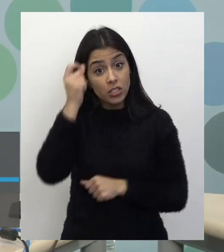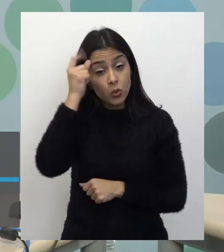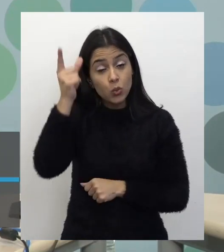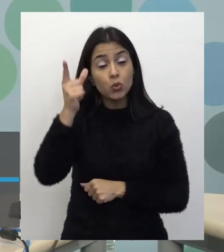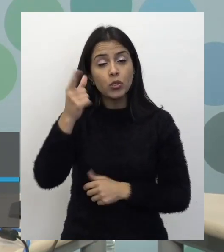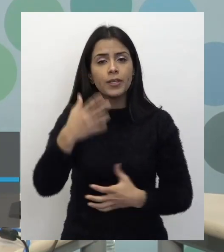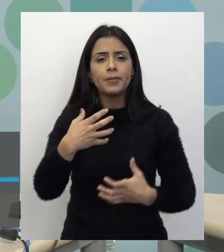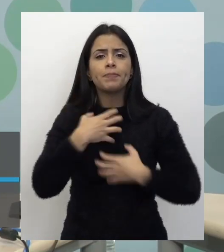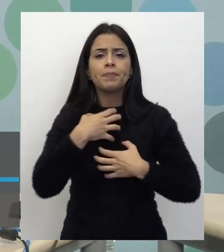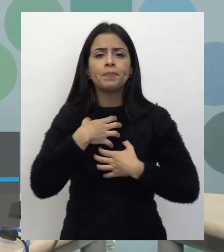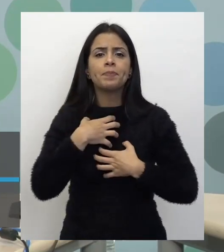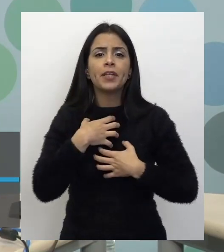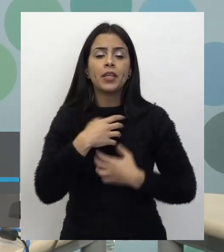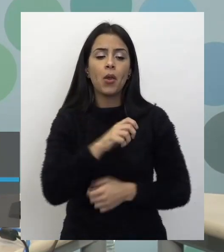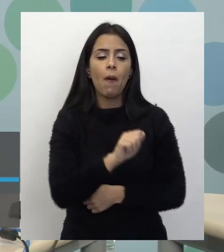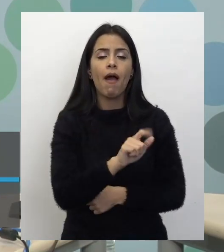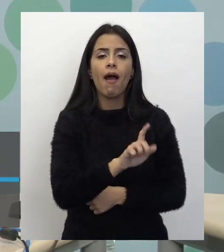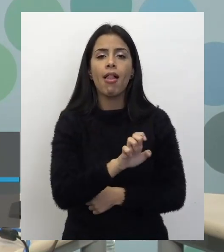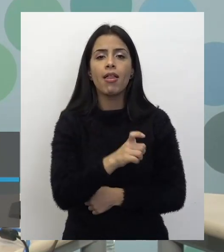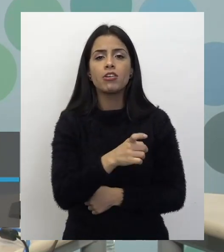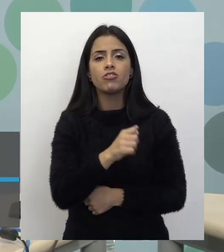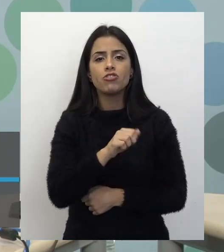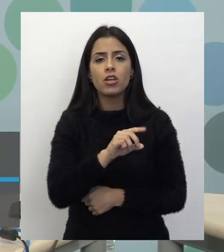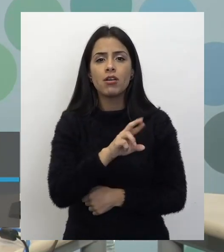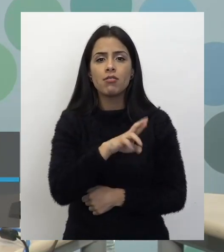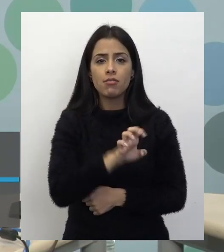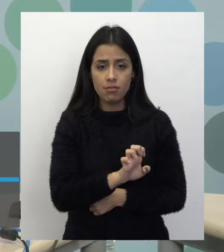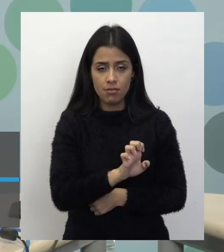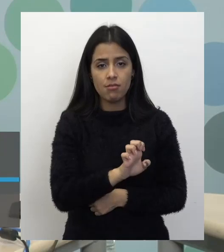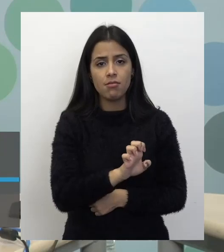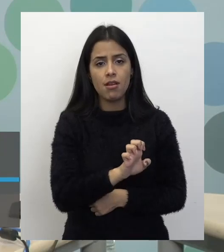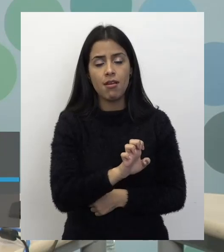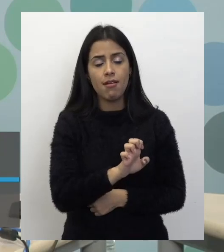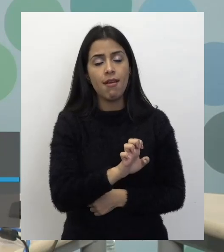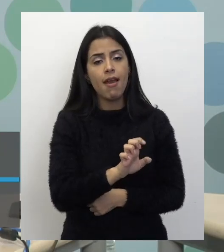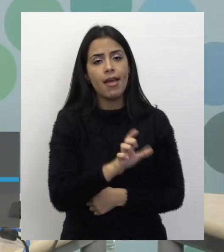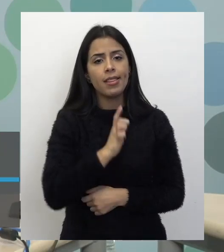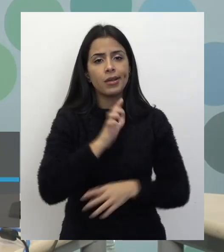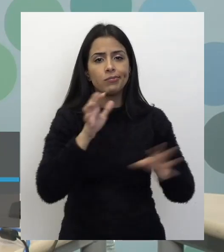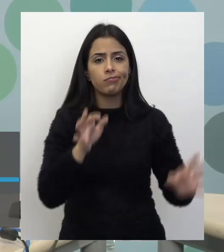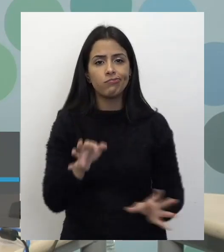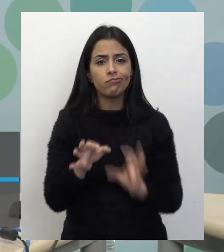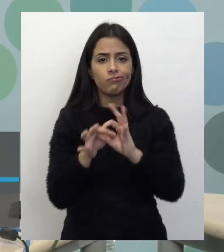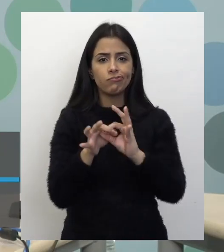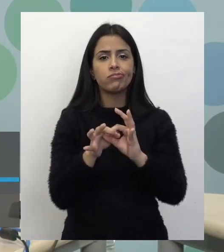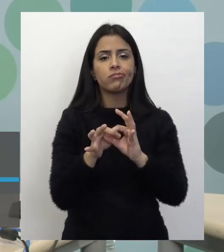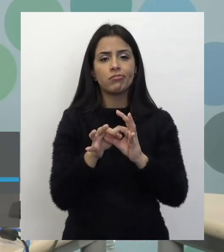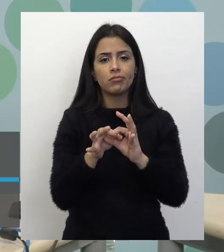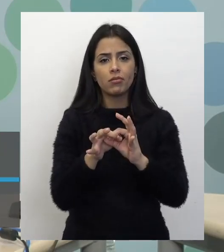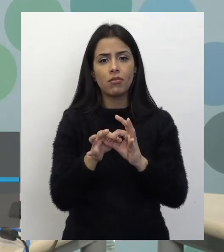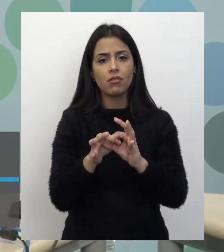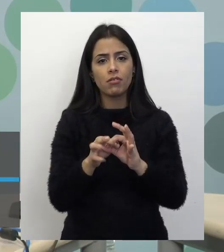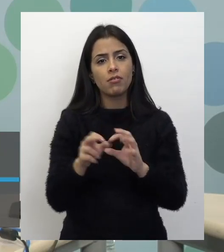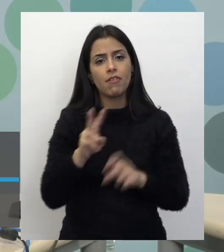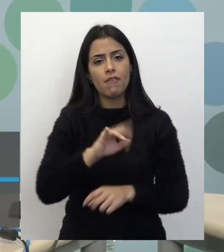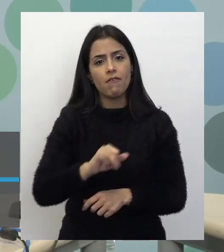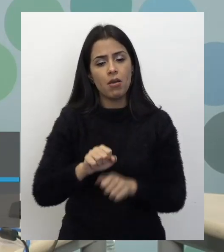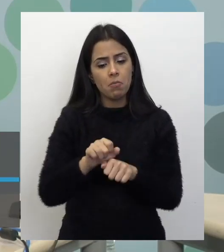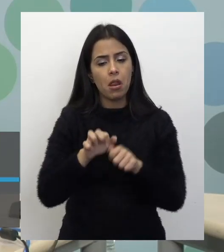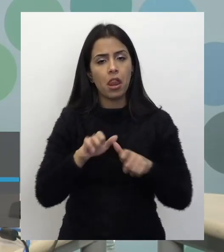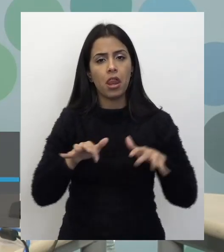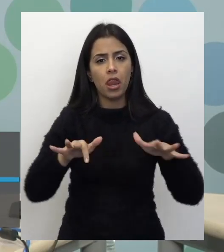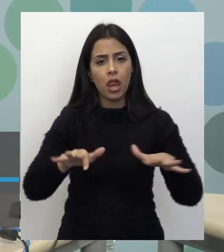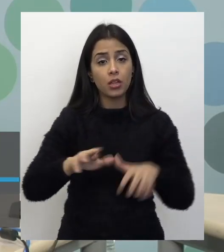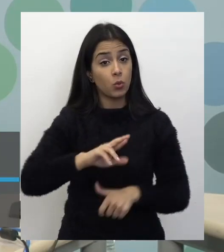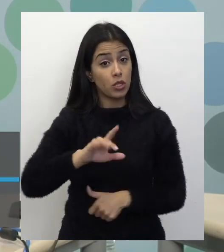para ser o grande alicimento, né, a grande cola que vai unir toda a região que ele vai passar a dominar. Então, não só as cidades